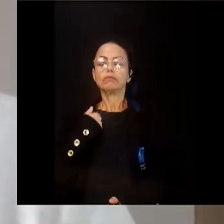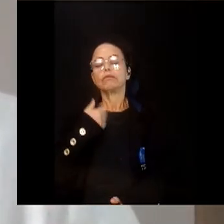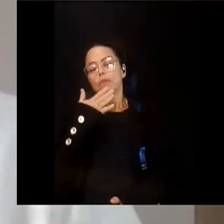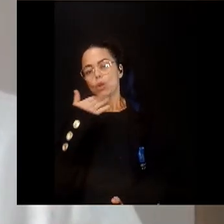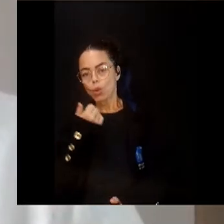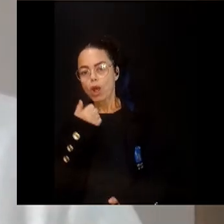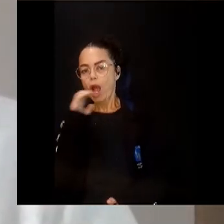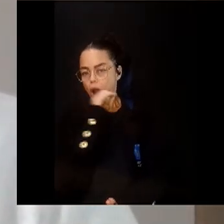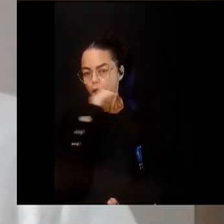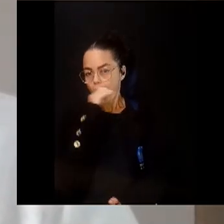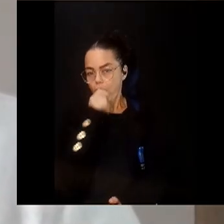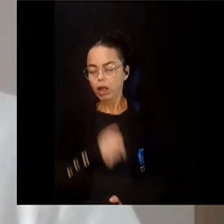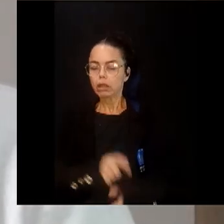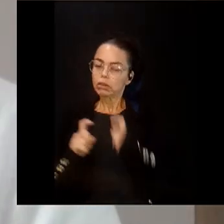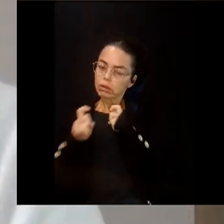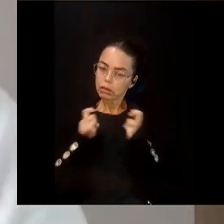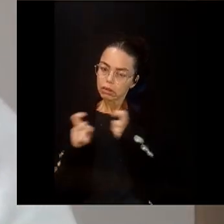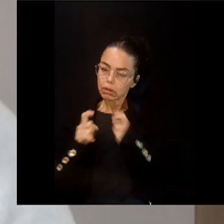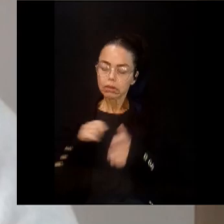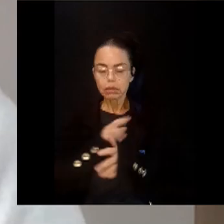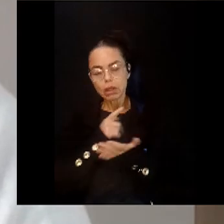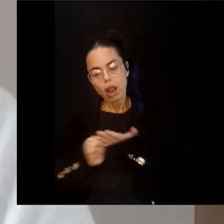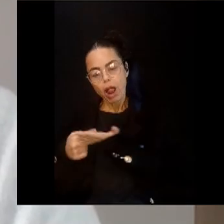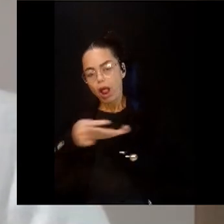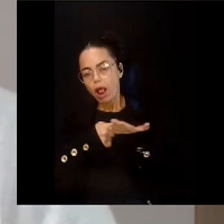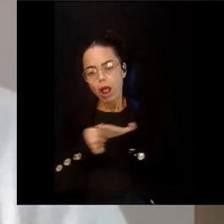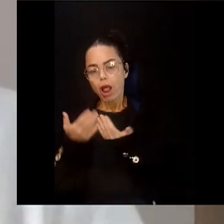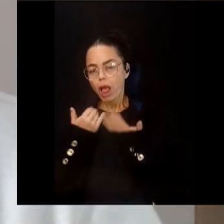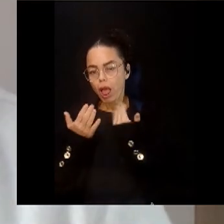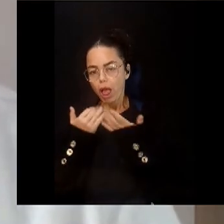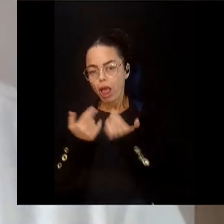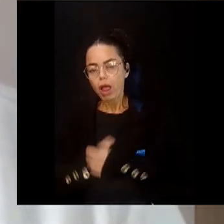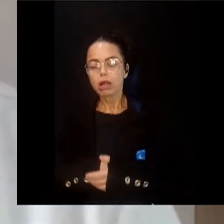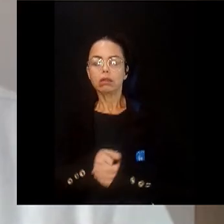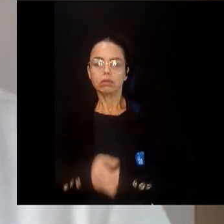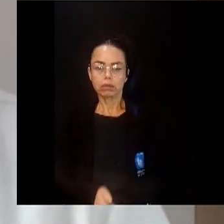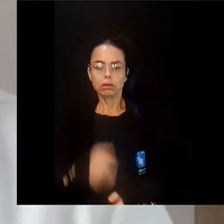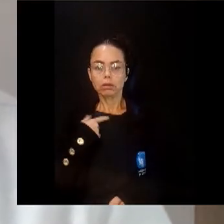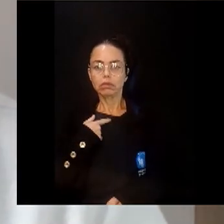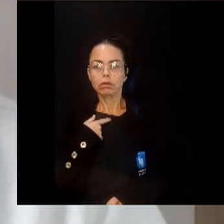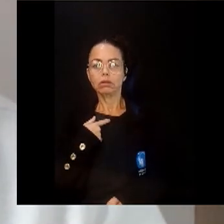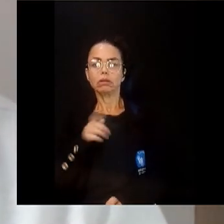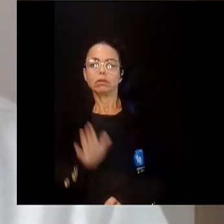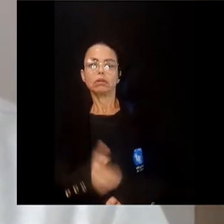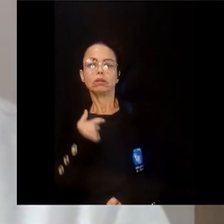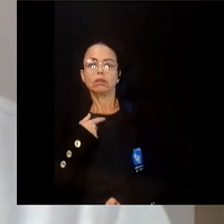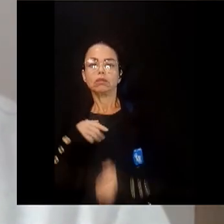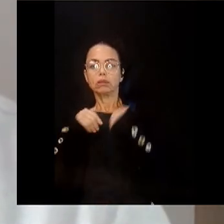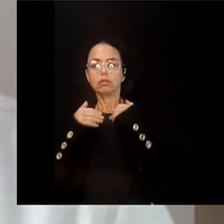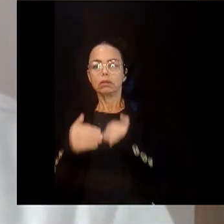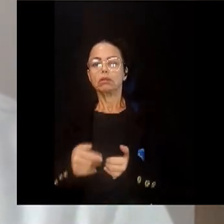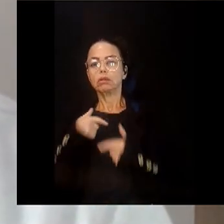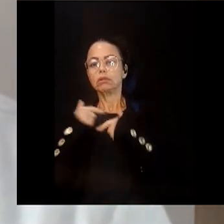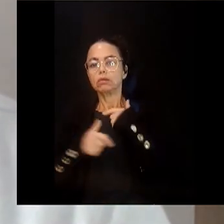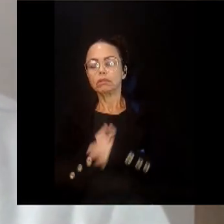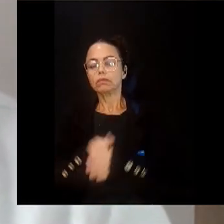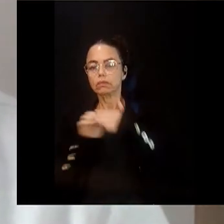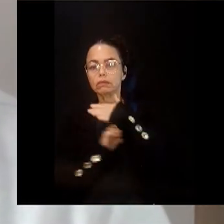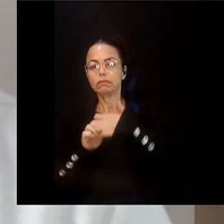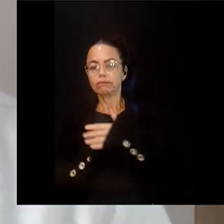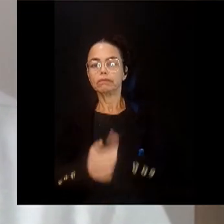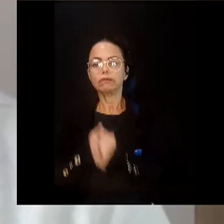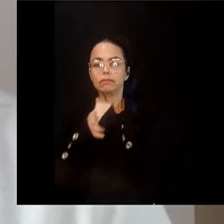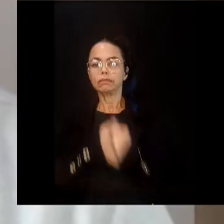roda de conversa, né? Isso, o próprio guia do Ministério do Trabalho e Emprego já tinha direcionado nesse sentido. Porém,